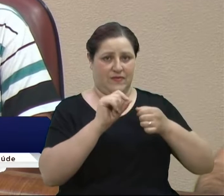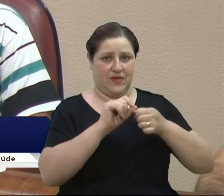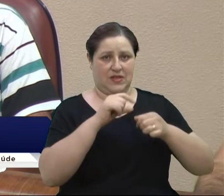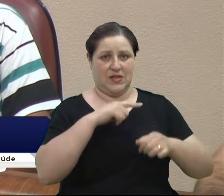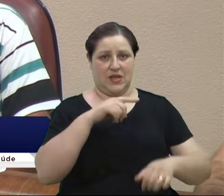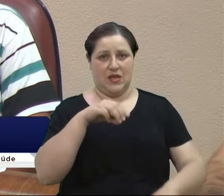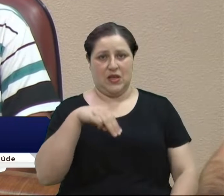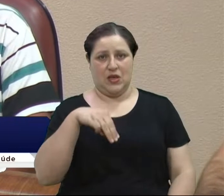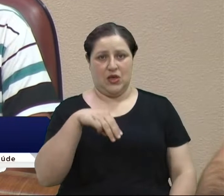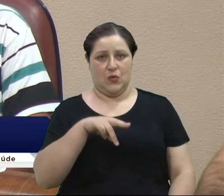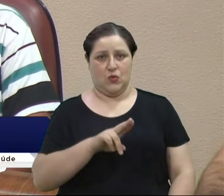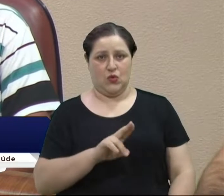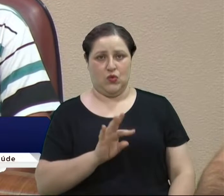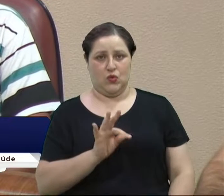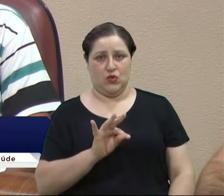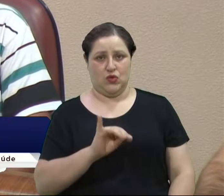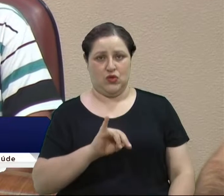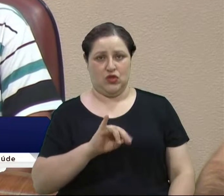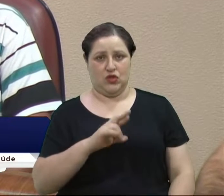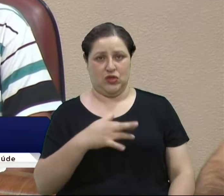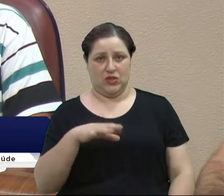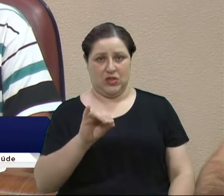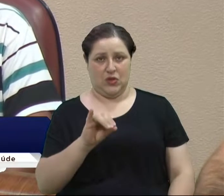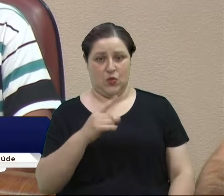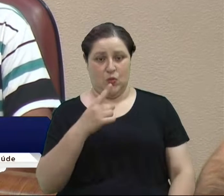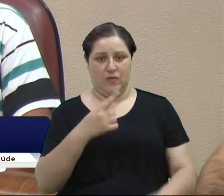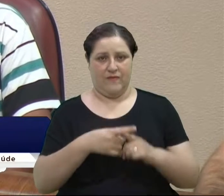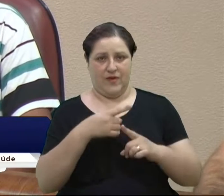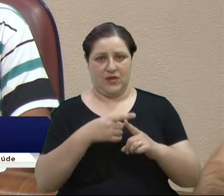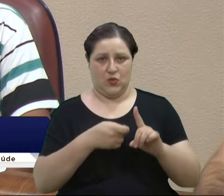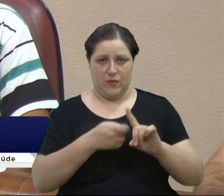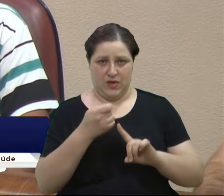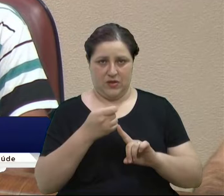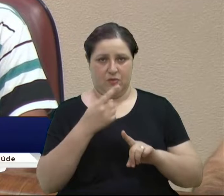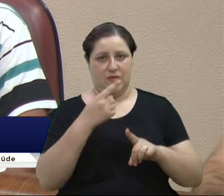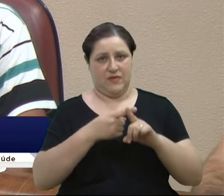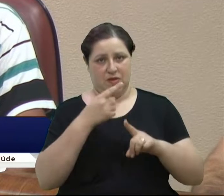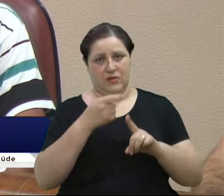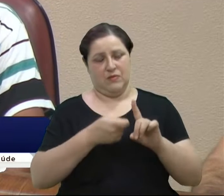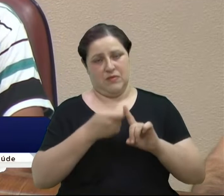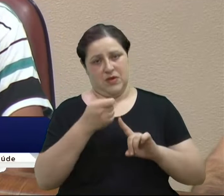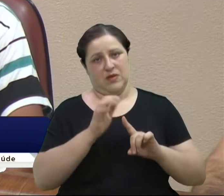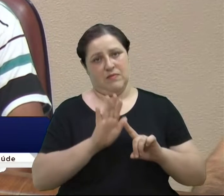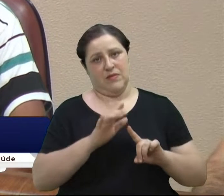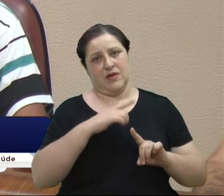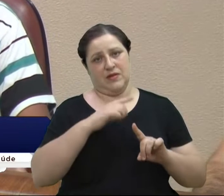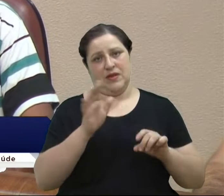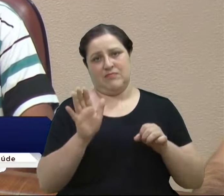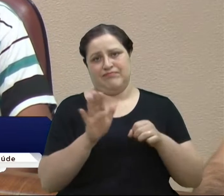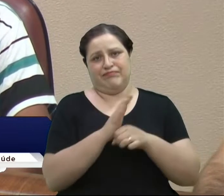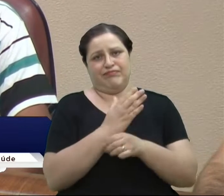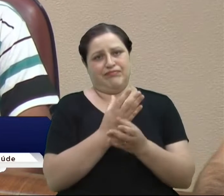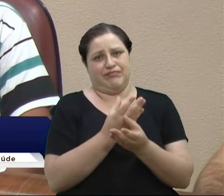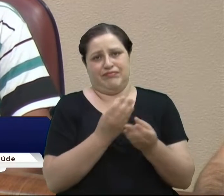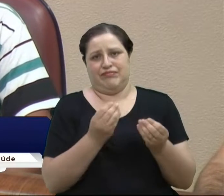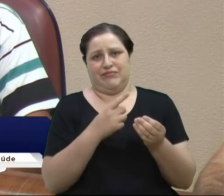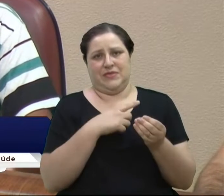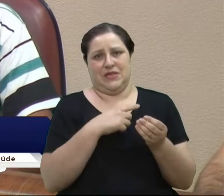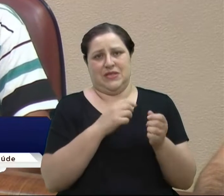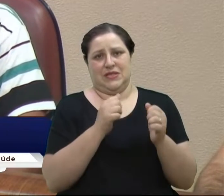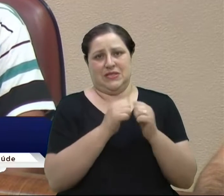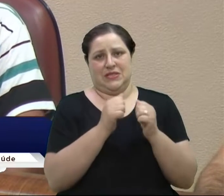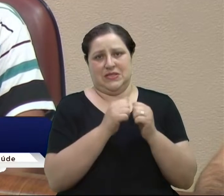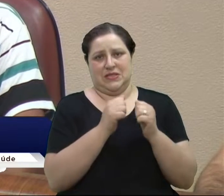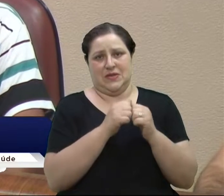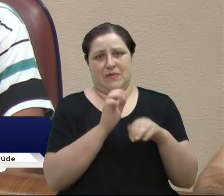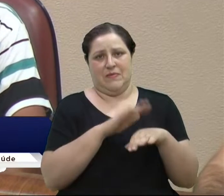mutirões uma vez mensal, mas a gente sabe que isso só vai sobrecarregar o sistema de exame, né? Automaticamente mais